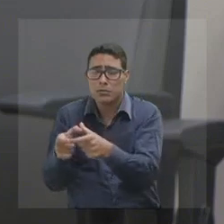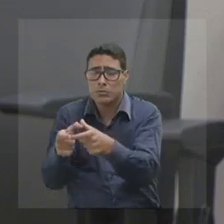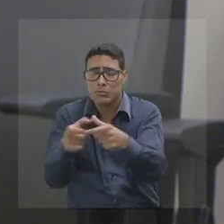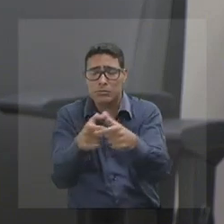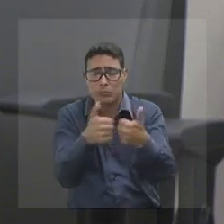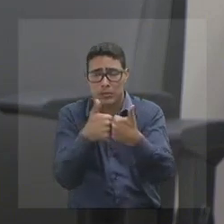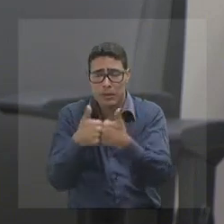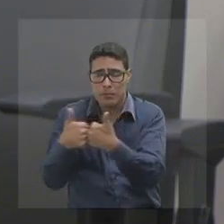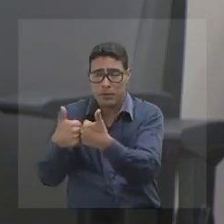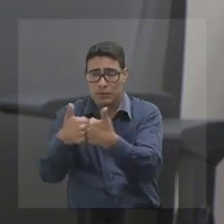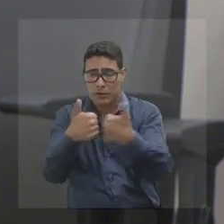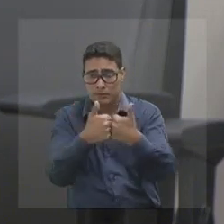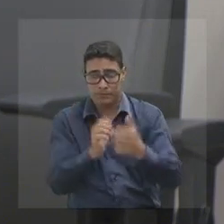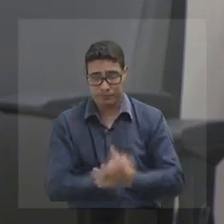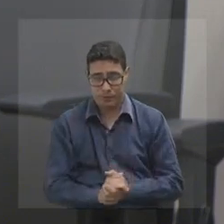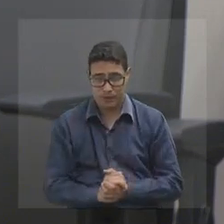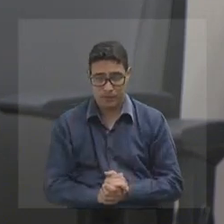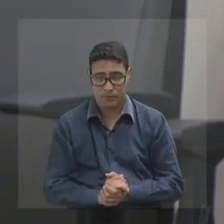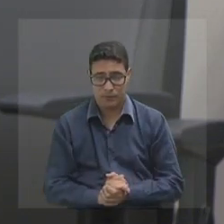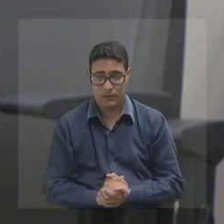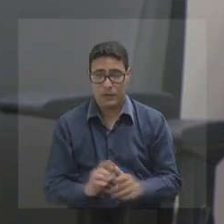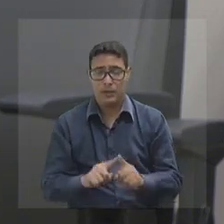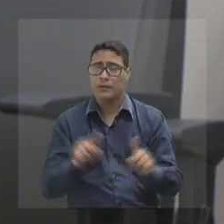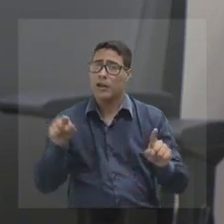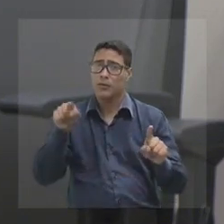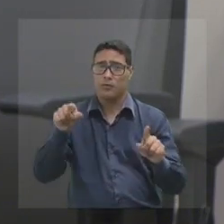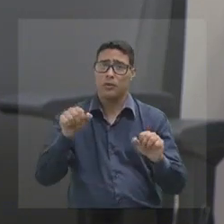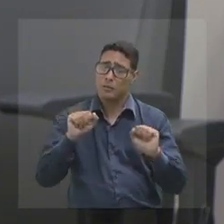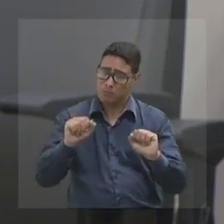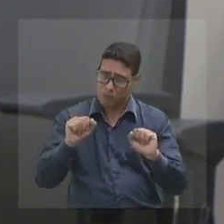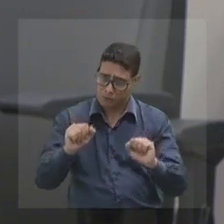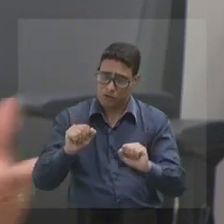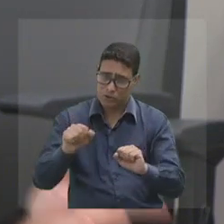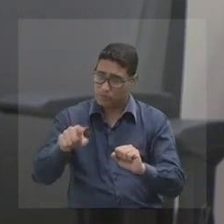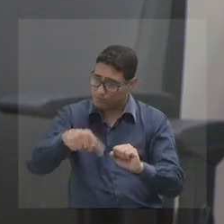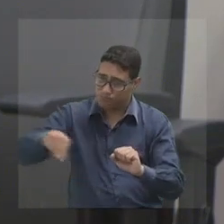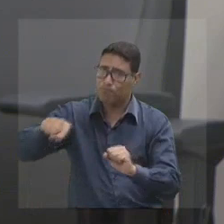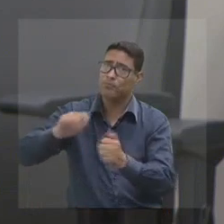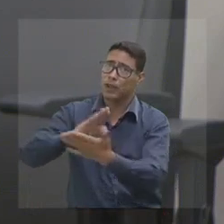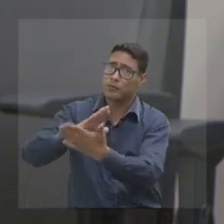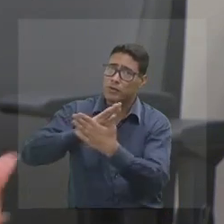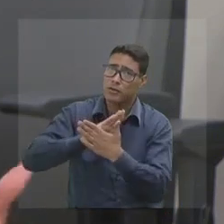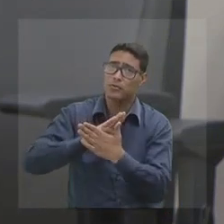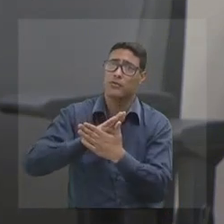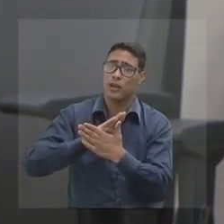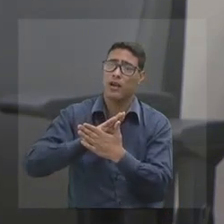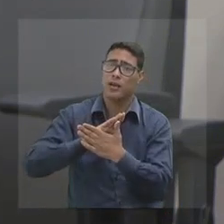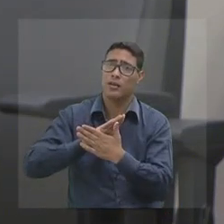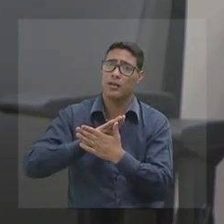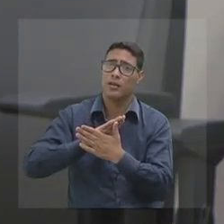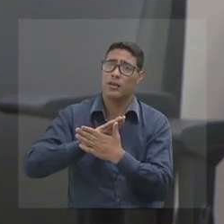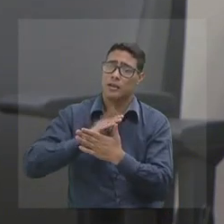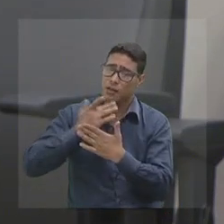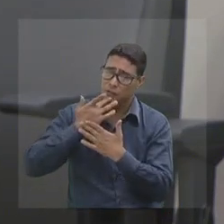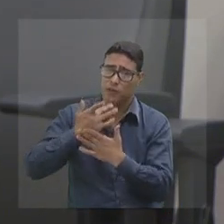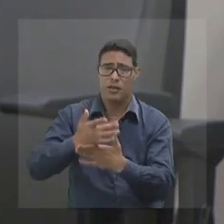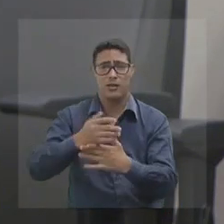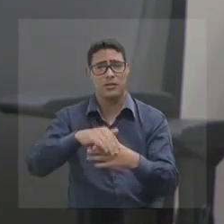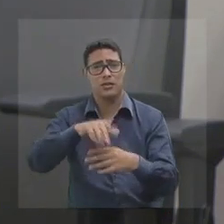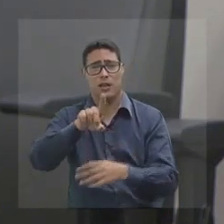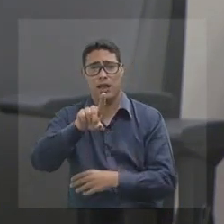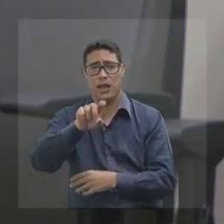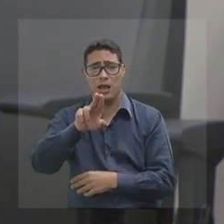infelizmente eu acho que você pode de fato nos ajudar muito você menciona inclusive né deputada saladete